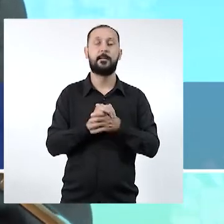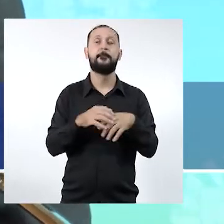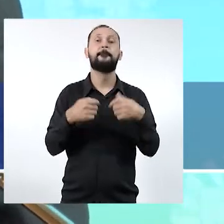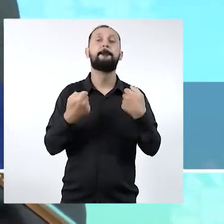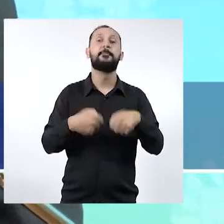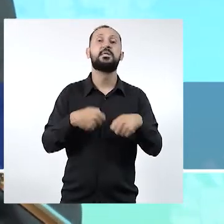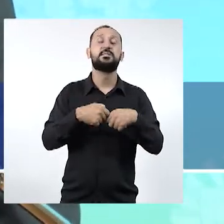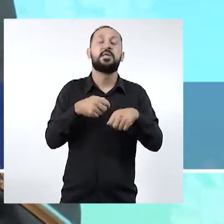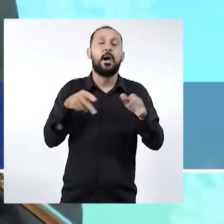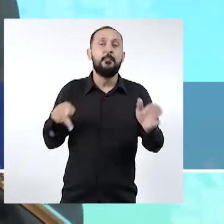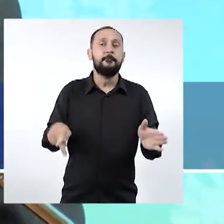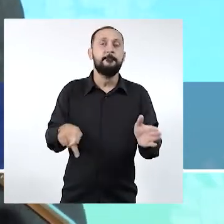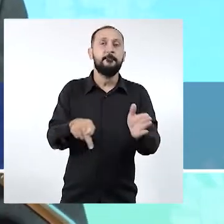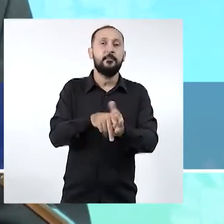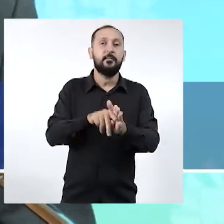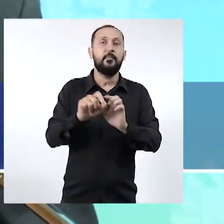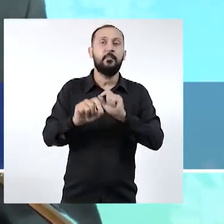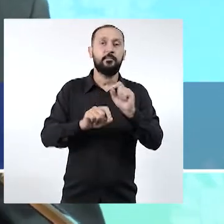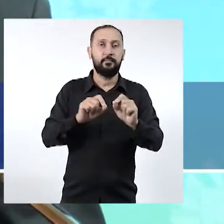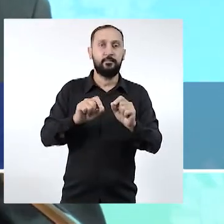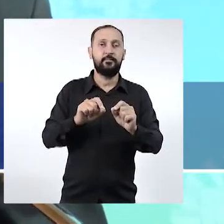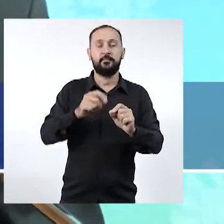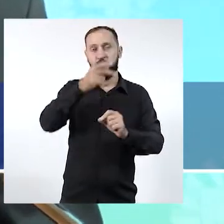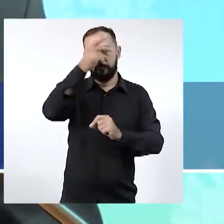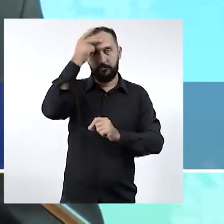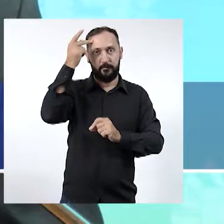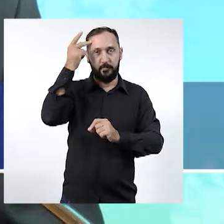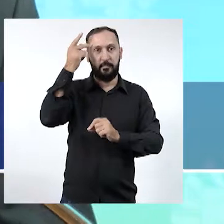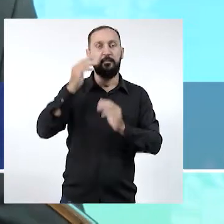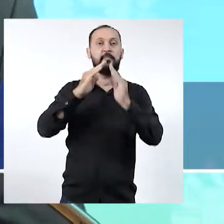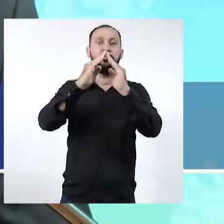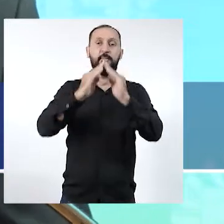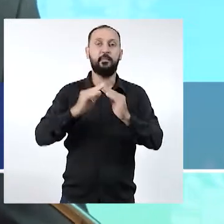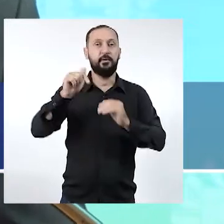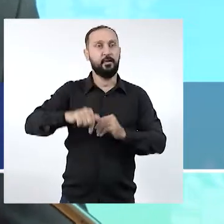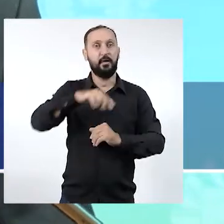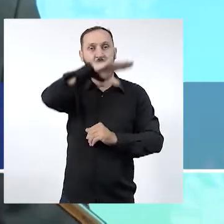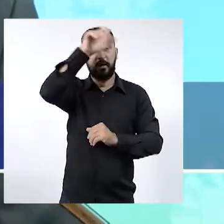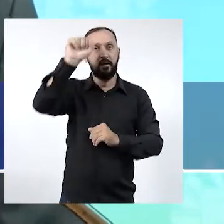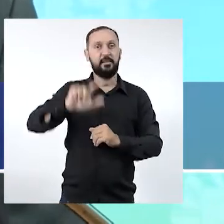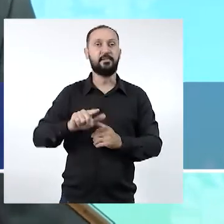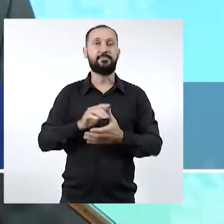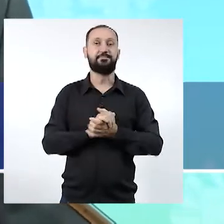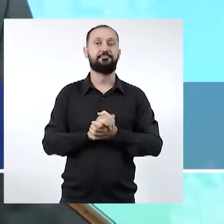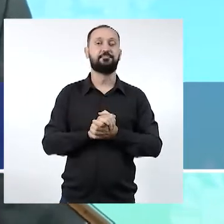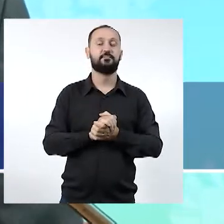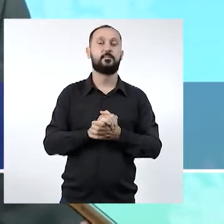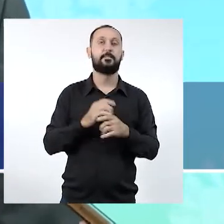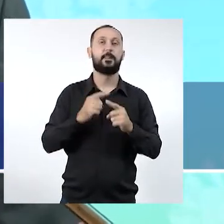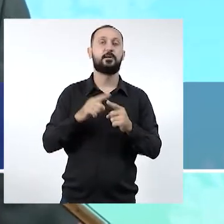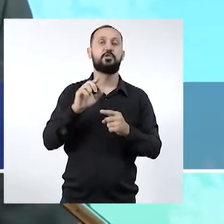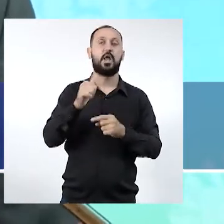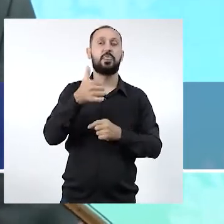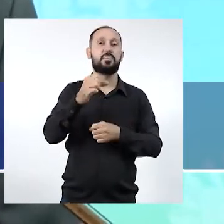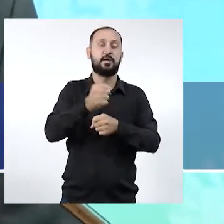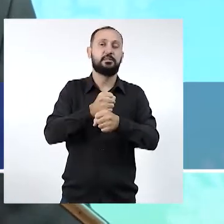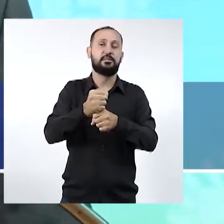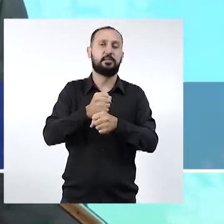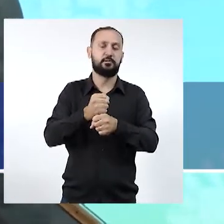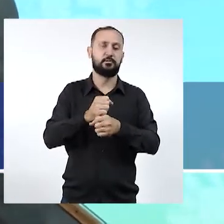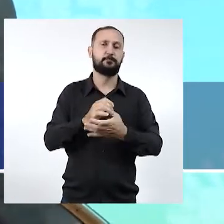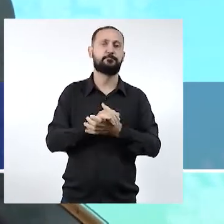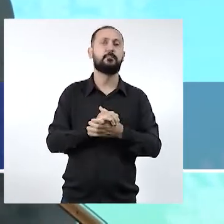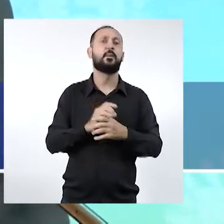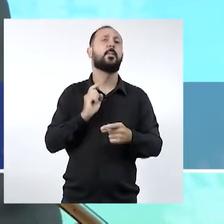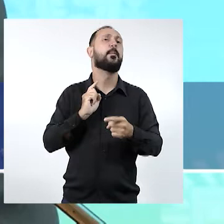Estadual do Mato Grosso do Sul, para que sejam contemplados com pessoas que residem no estado do Mato Grosso do Sul há mais de